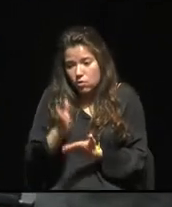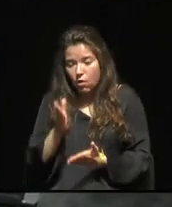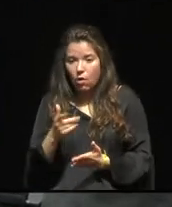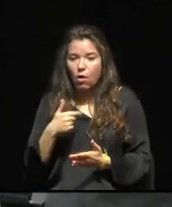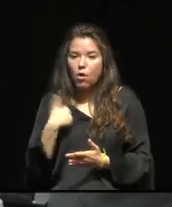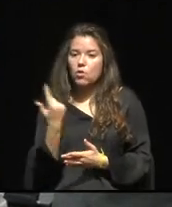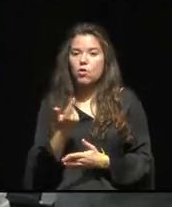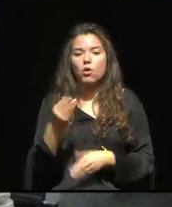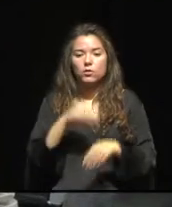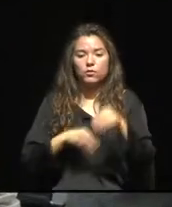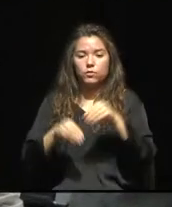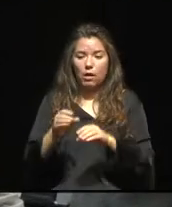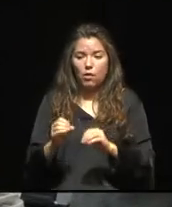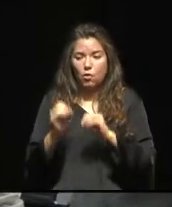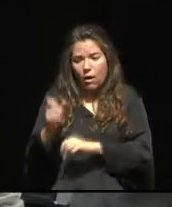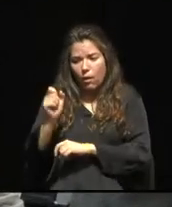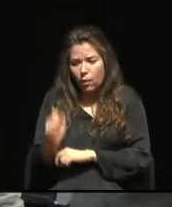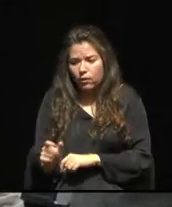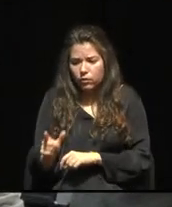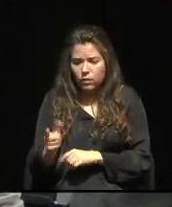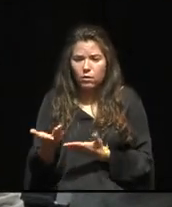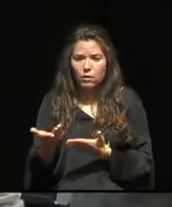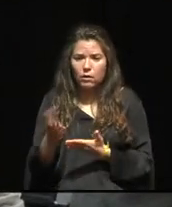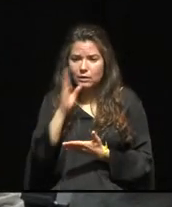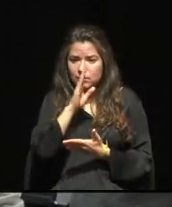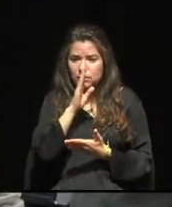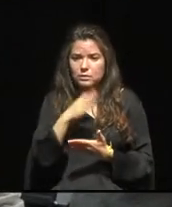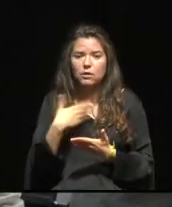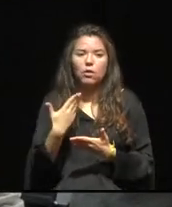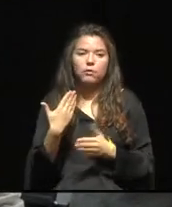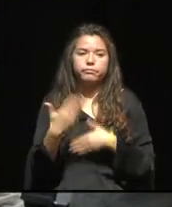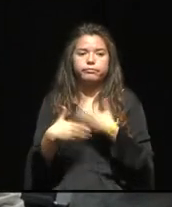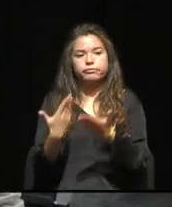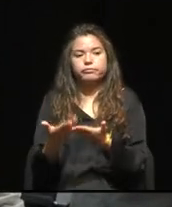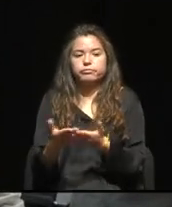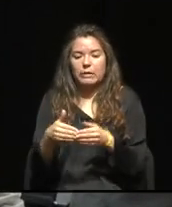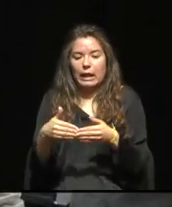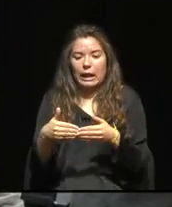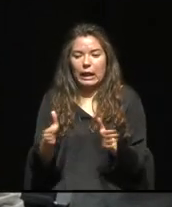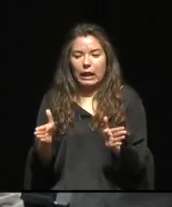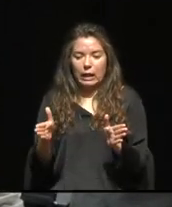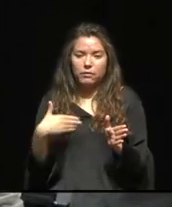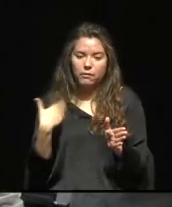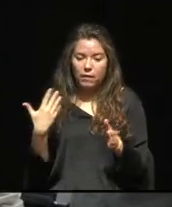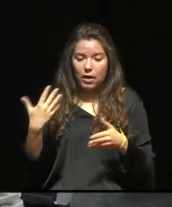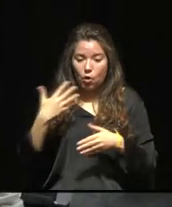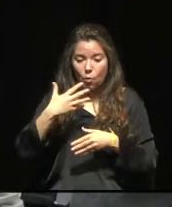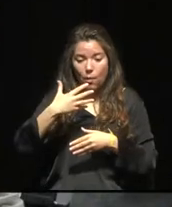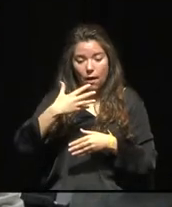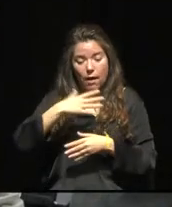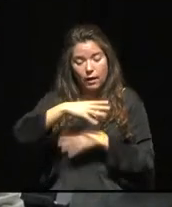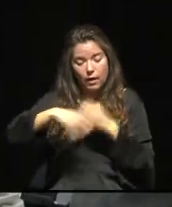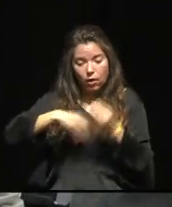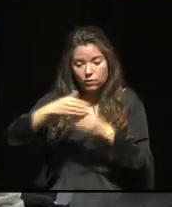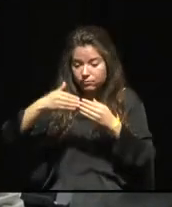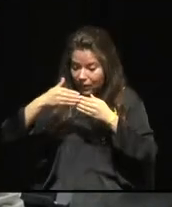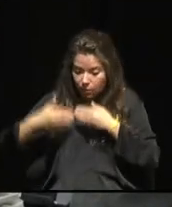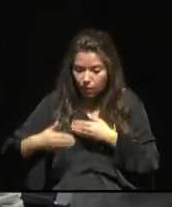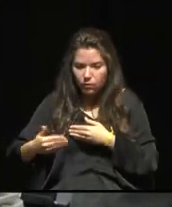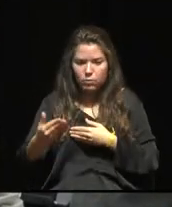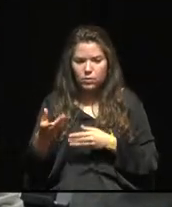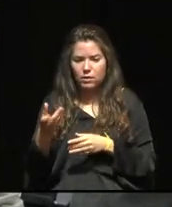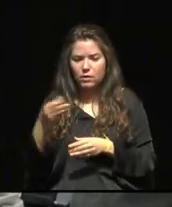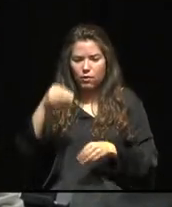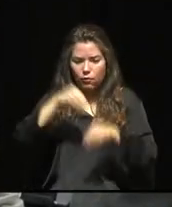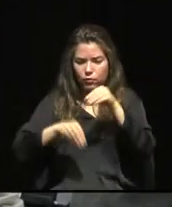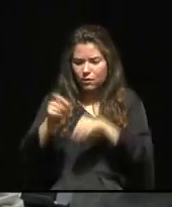nós nunca votamos o envio se vamos abrir agora aqui um precedente vai ser uma confusão daqui para a frente é que nunca se votou